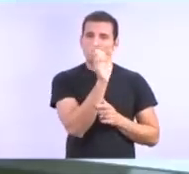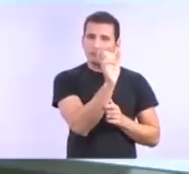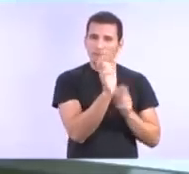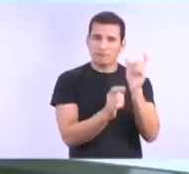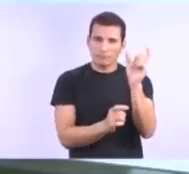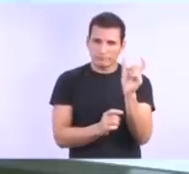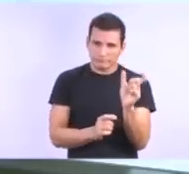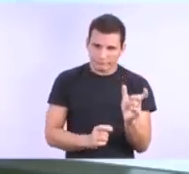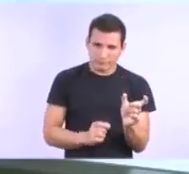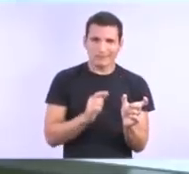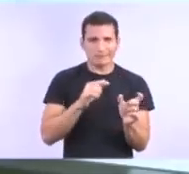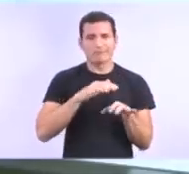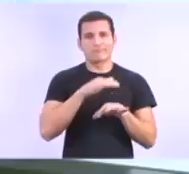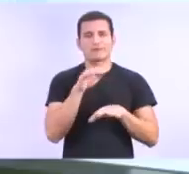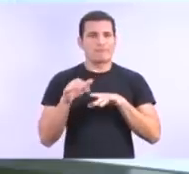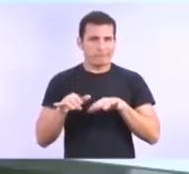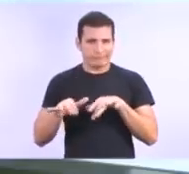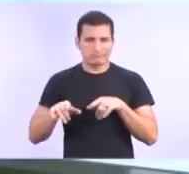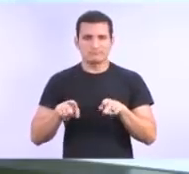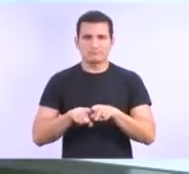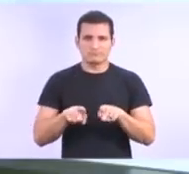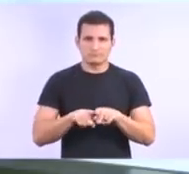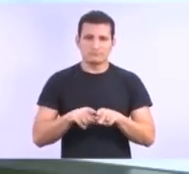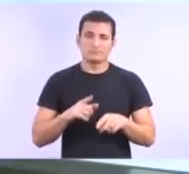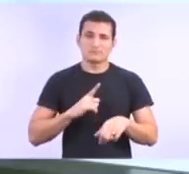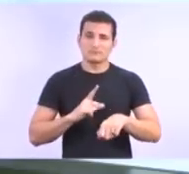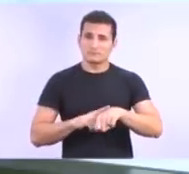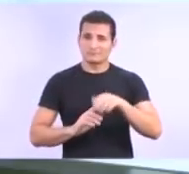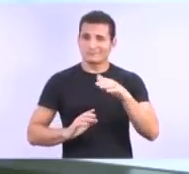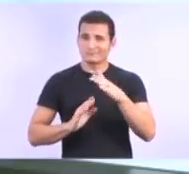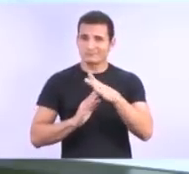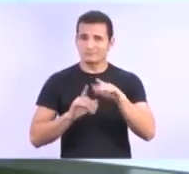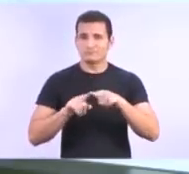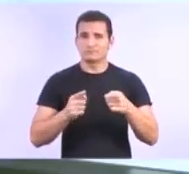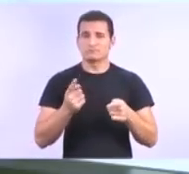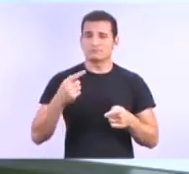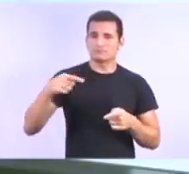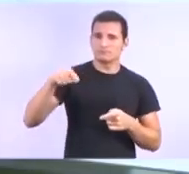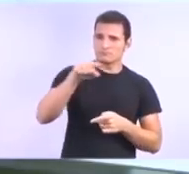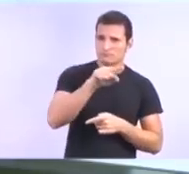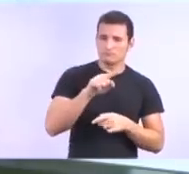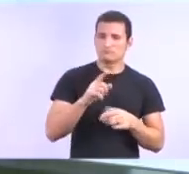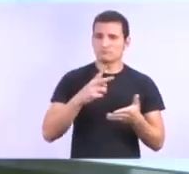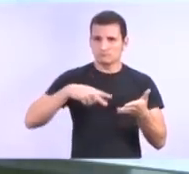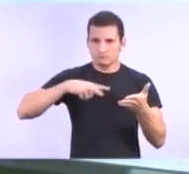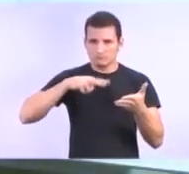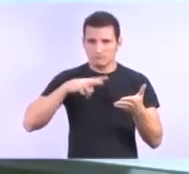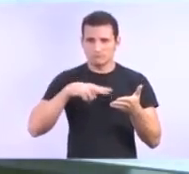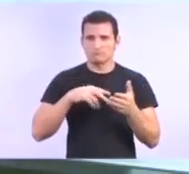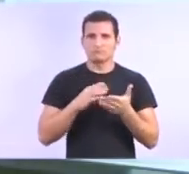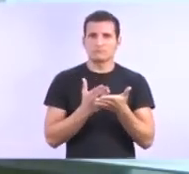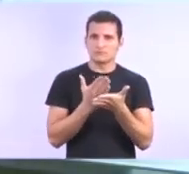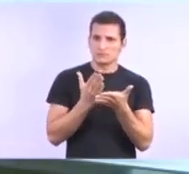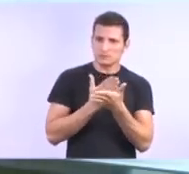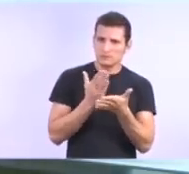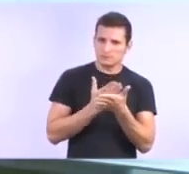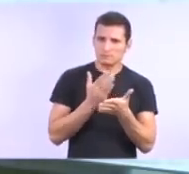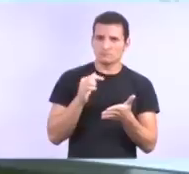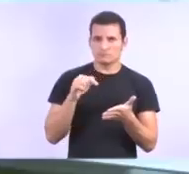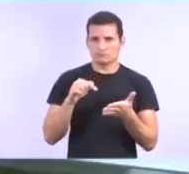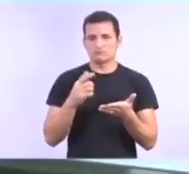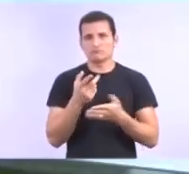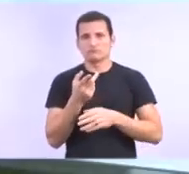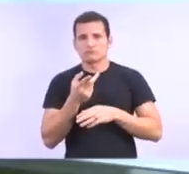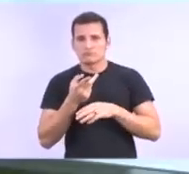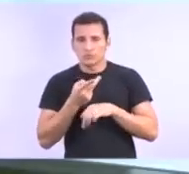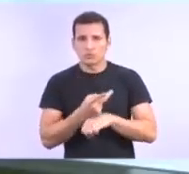desenvolver. E a gente tem um tempo limitado, mas vocês lendo o nosso livro, guia de estudo, vocês procurando